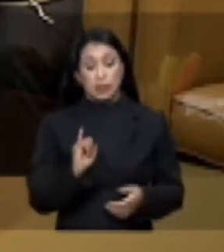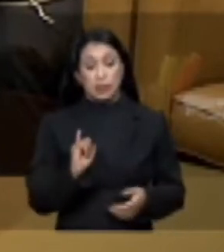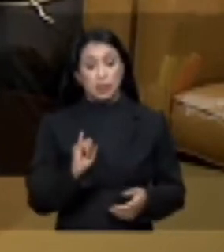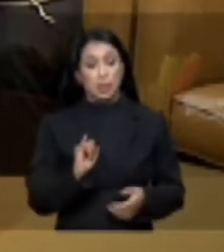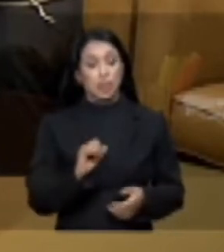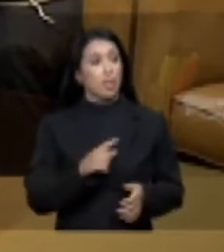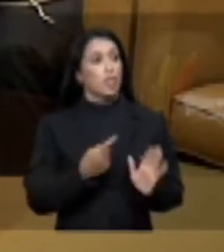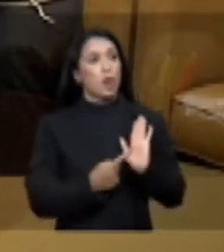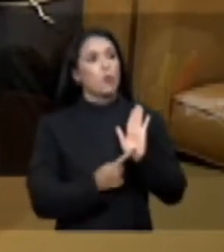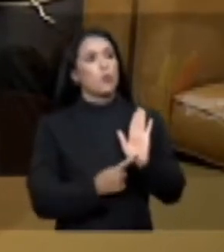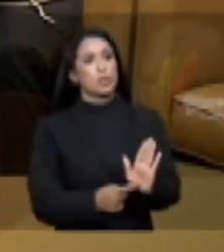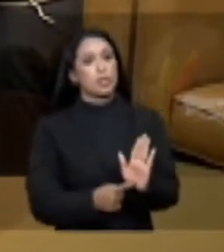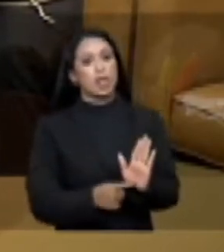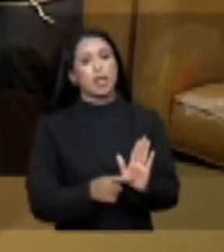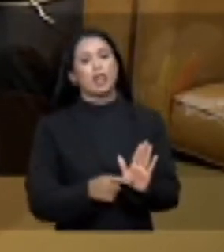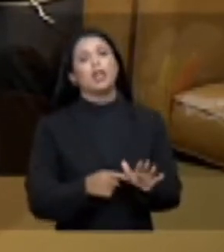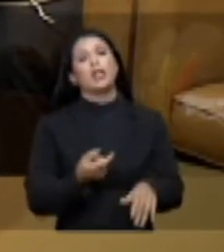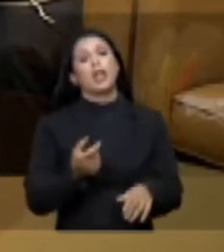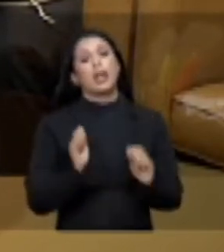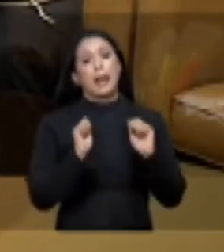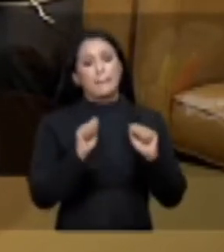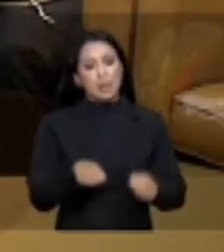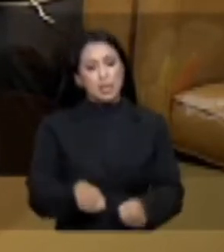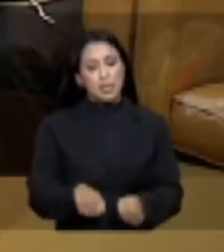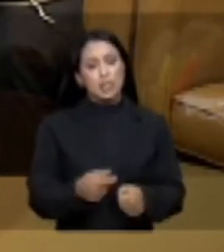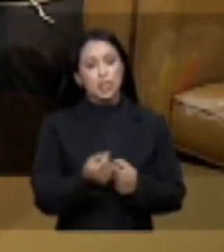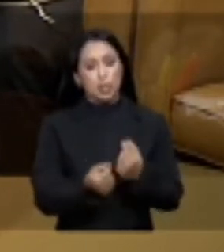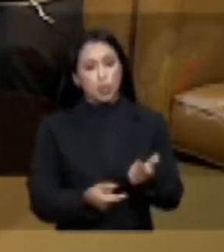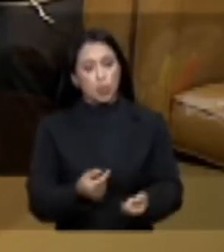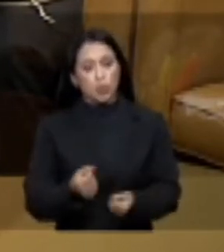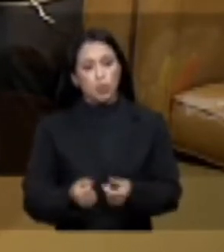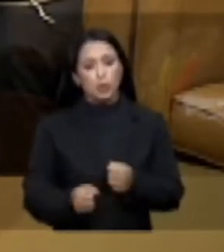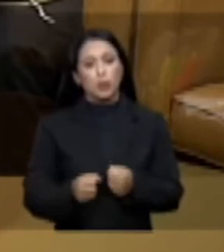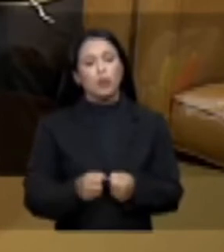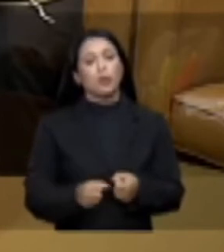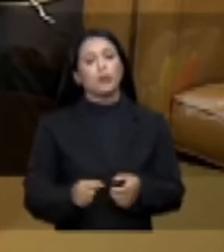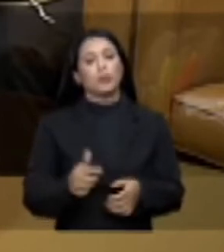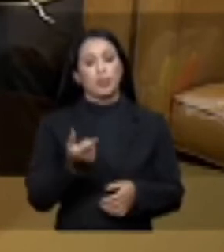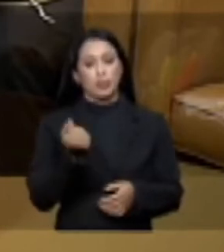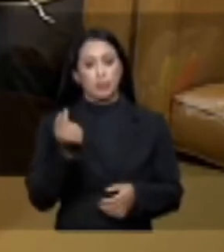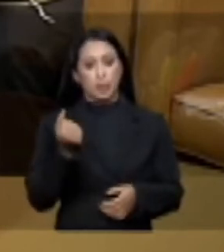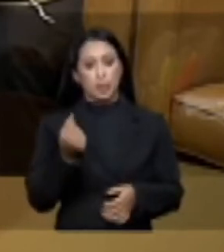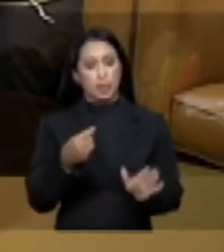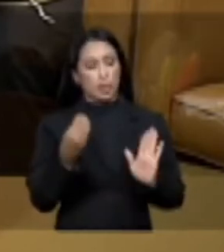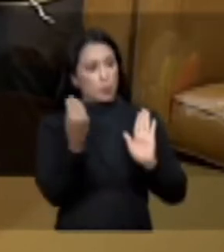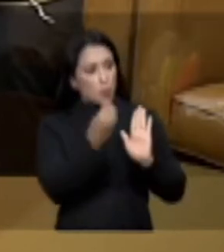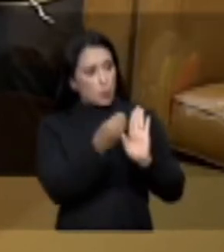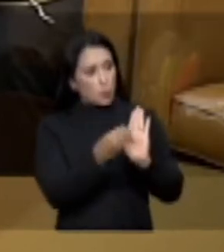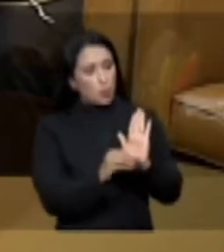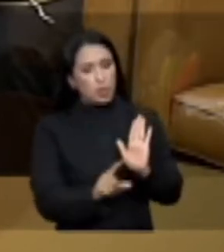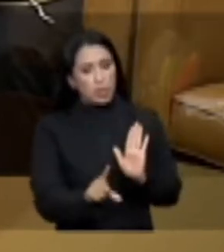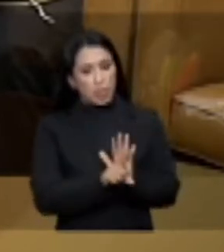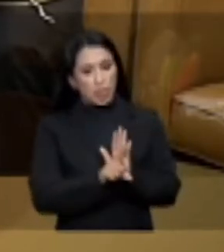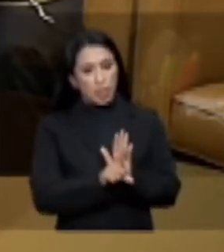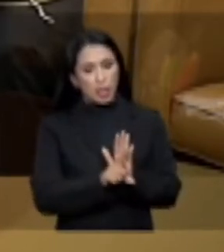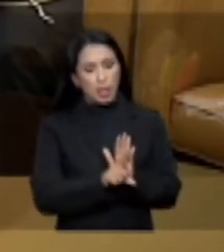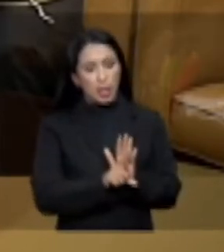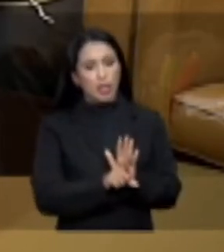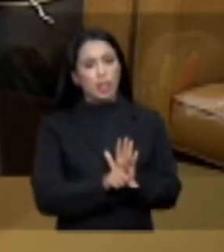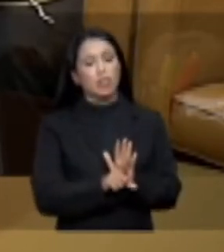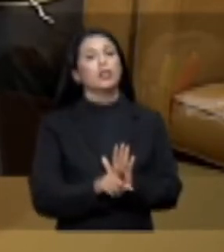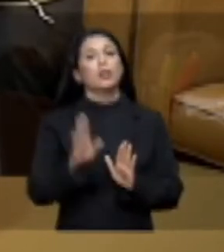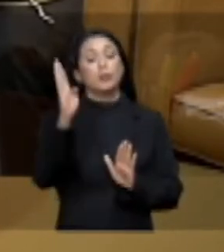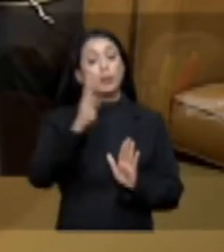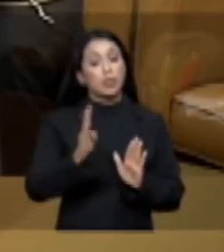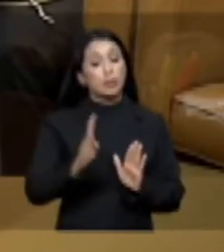demonstre capacidade econômica financeira para alcançar as metas de universalização propostas pela lei, na forma estabelecida no Plano